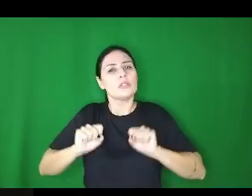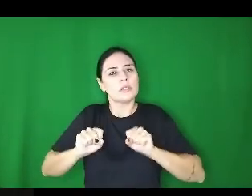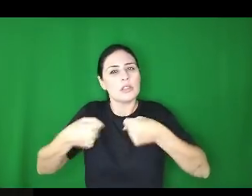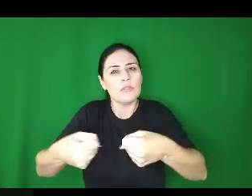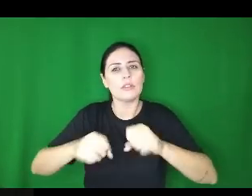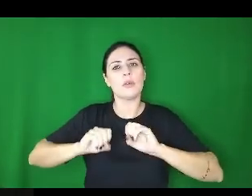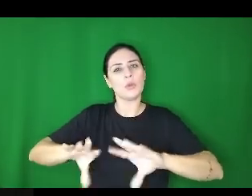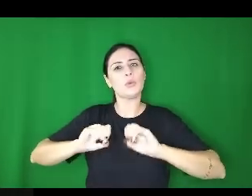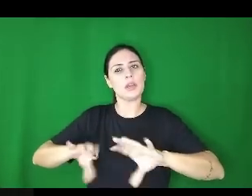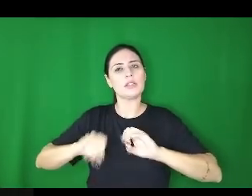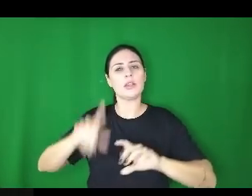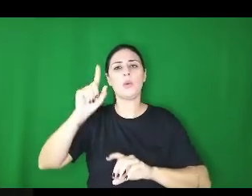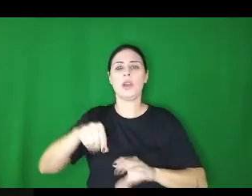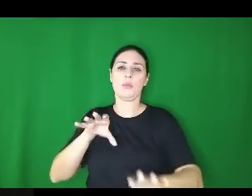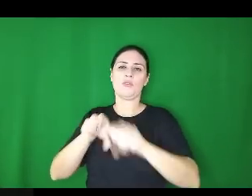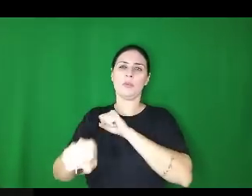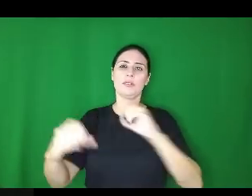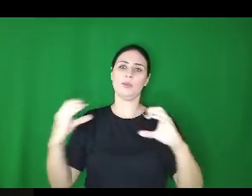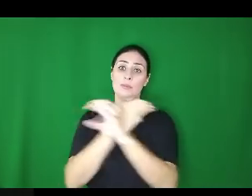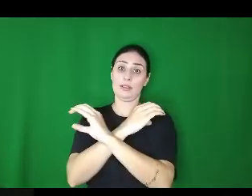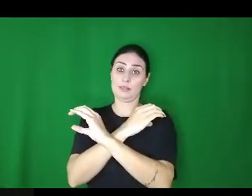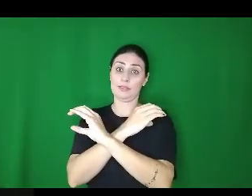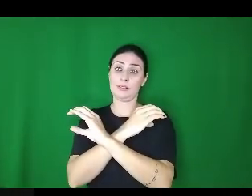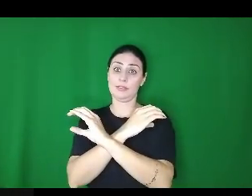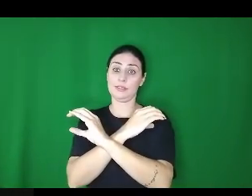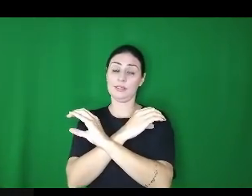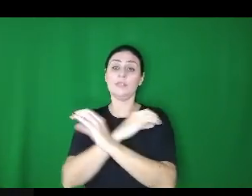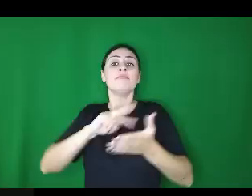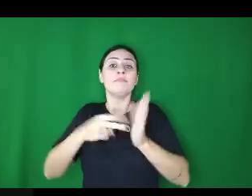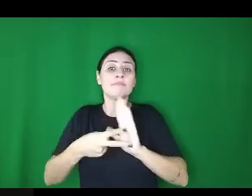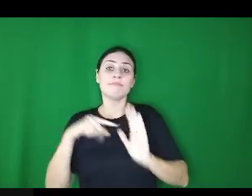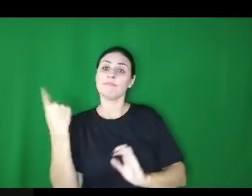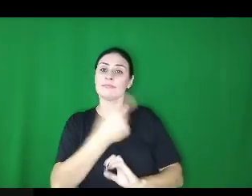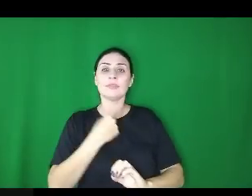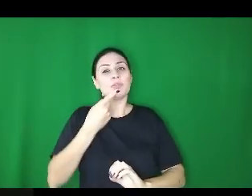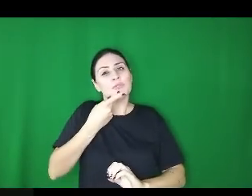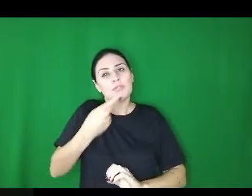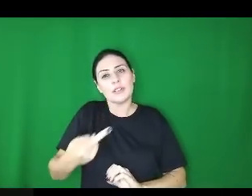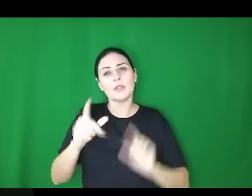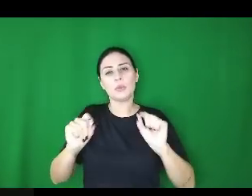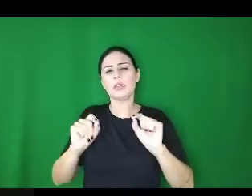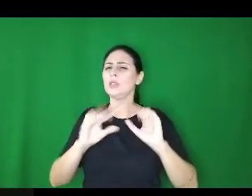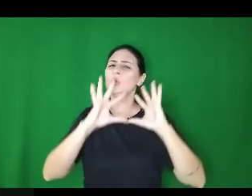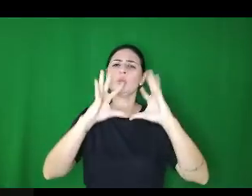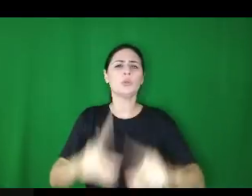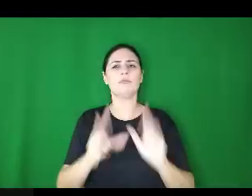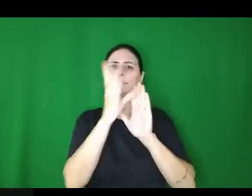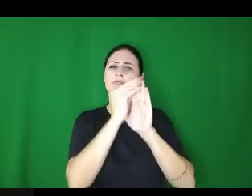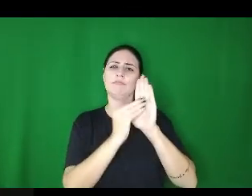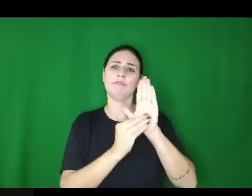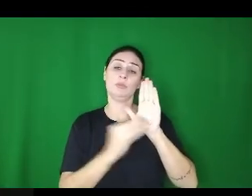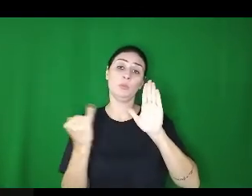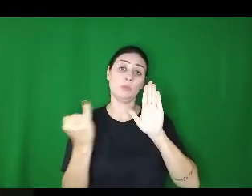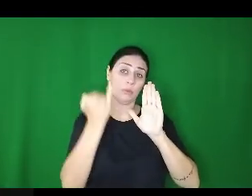atividade física que desenvolve outras coisas, e que musculação, a atividade aeróbica, pilates,